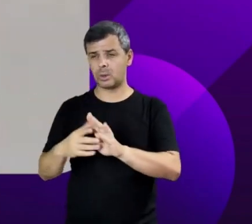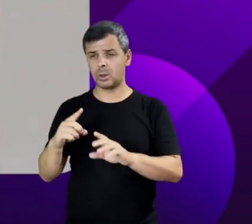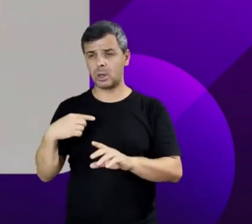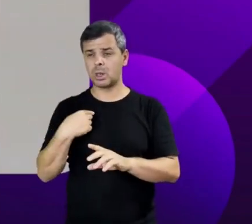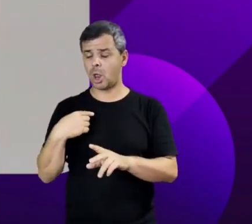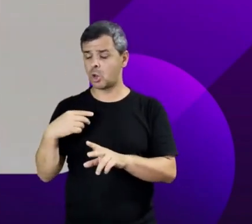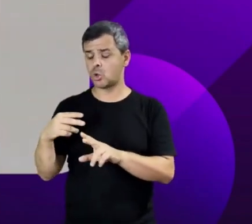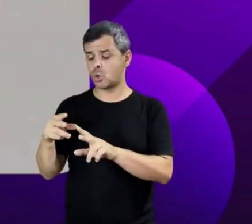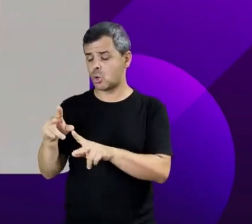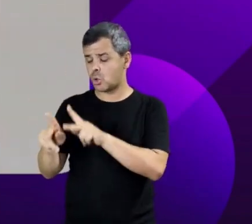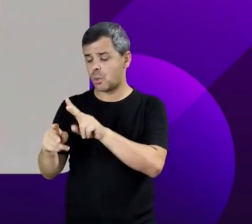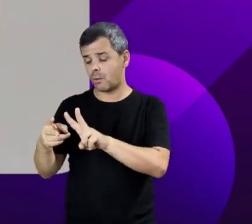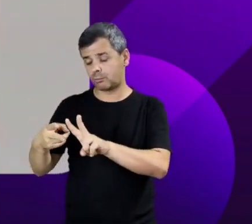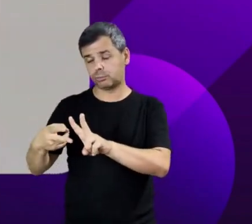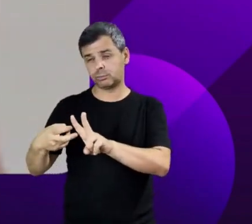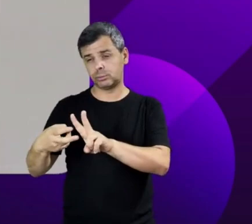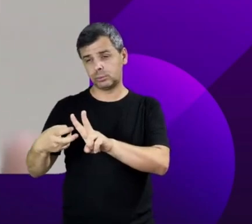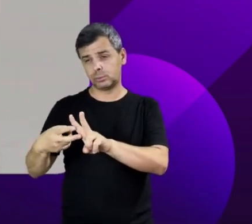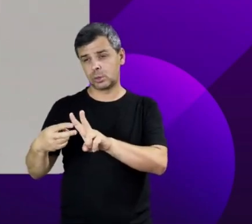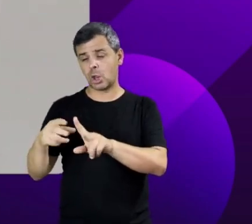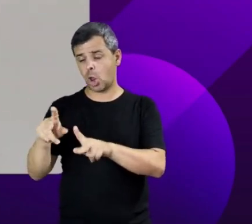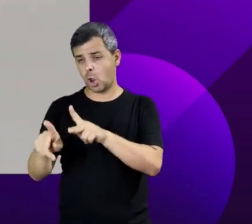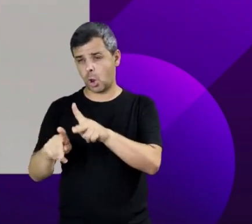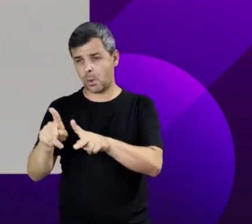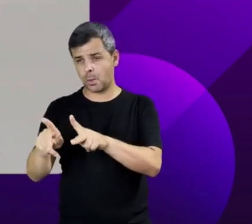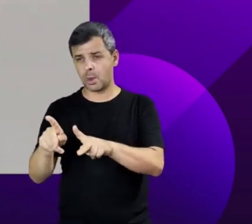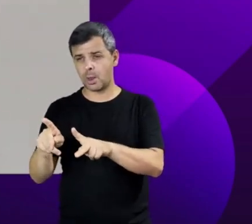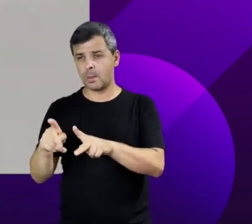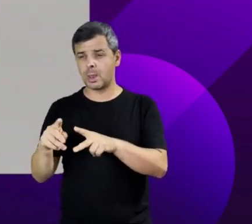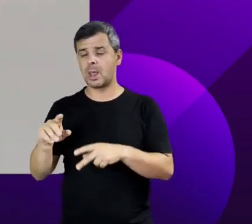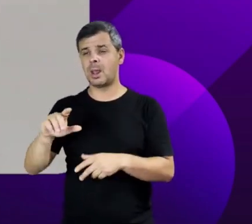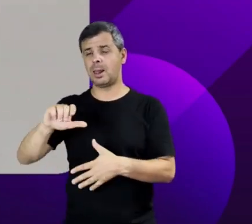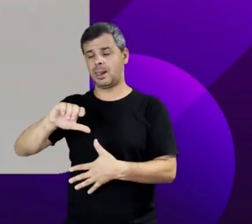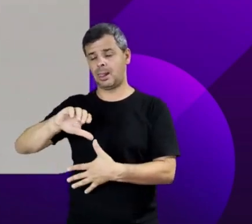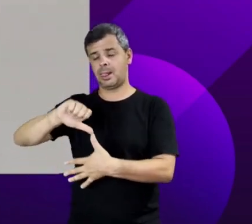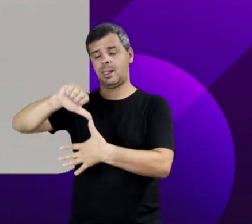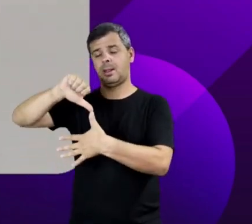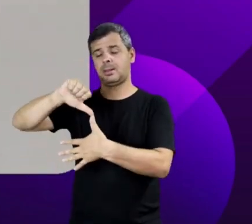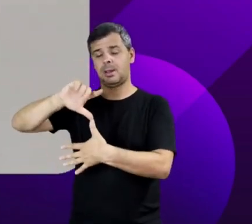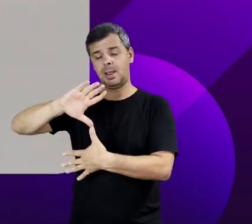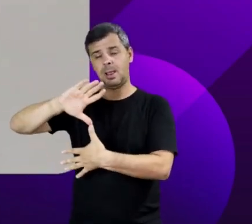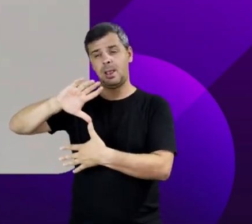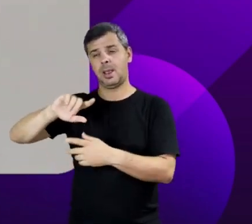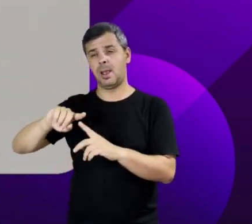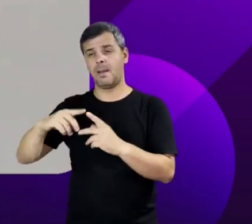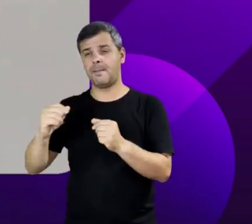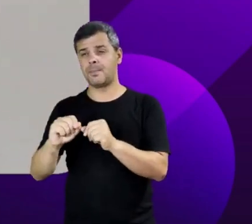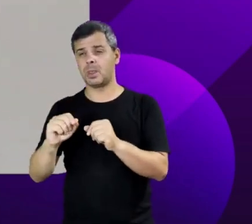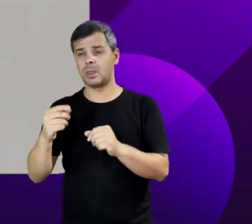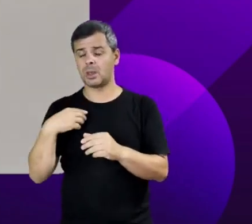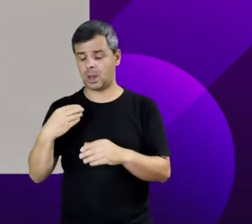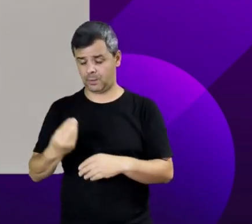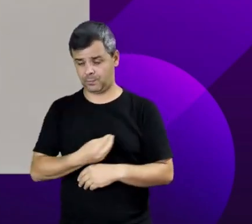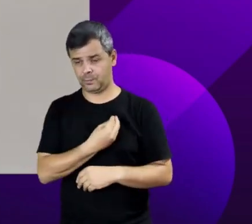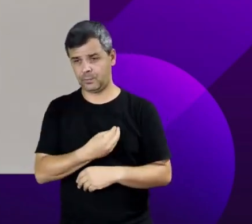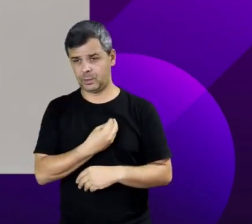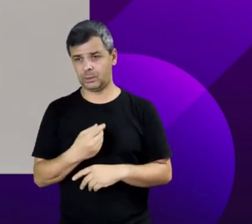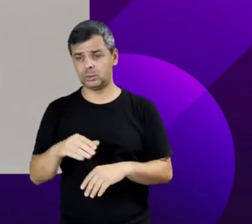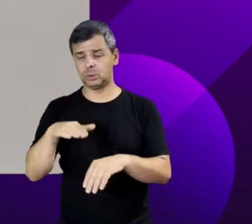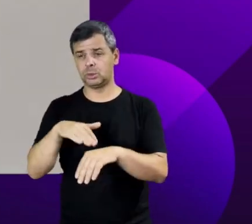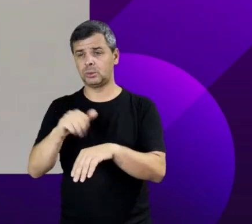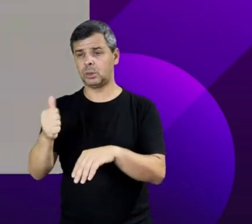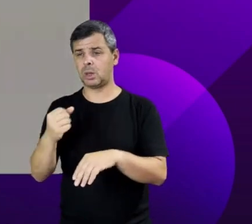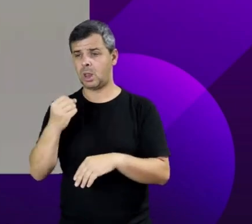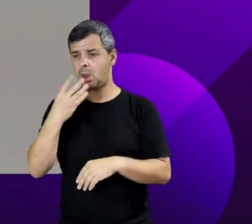povos originários, as populações, enfim, latino-americanas, as populações que aqui residem, chamam